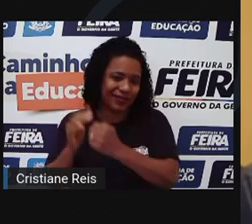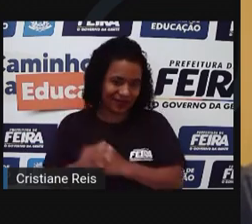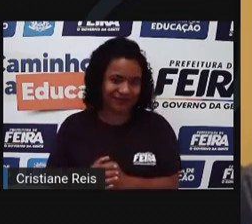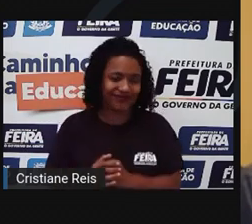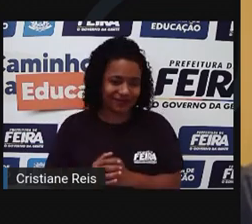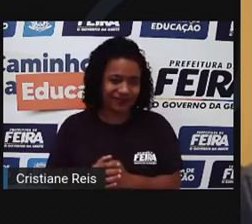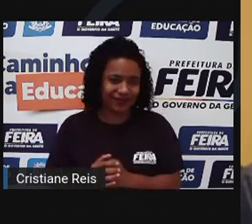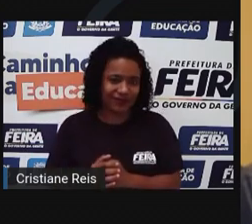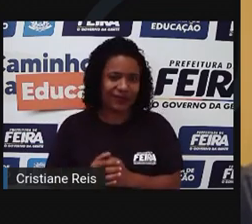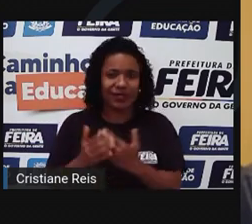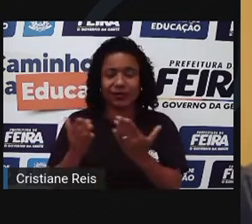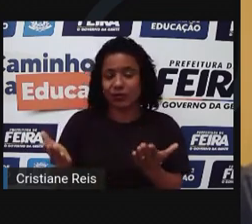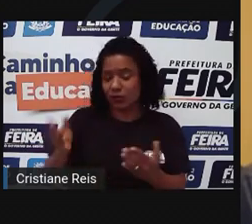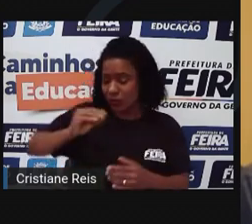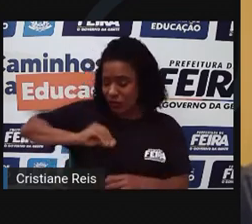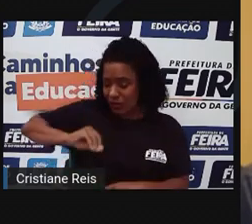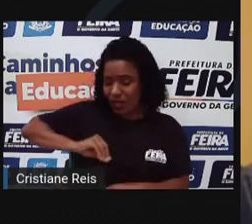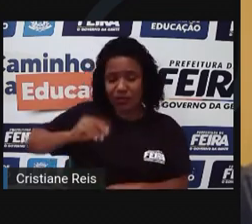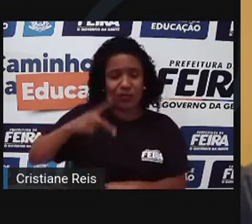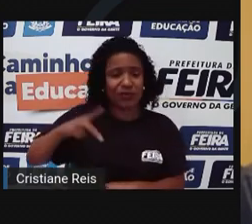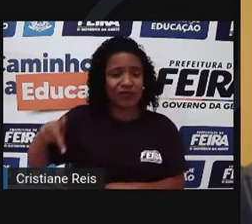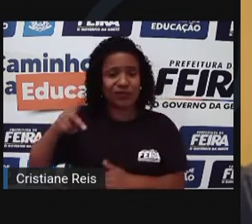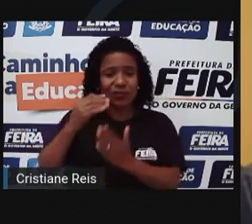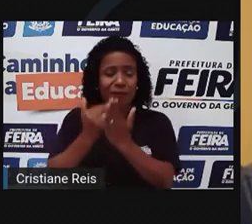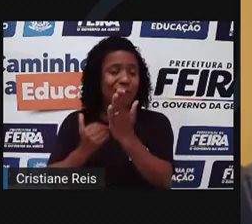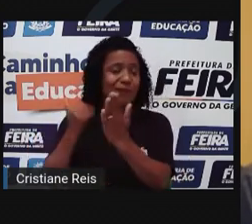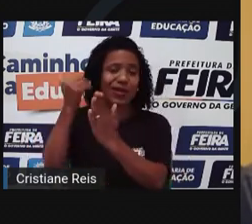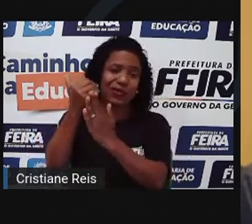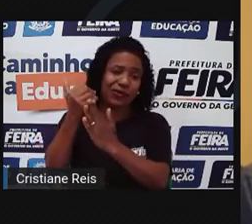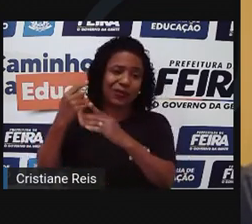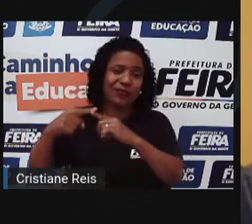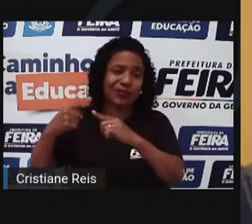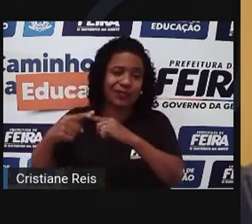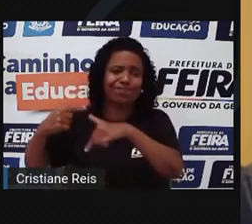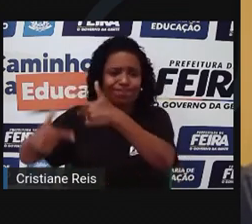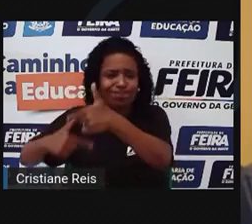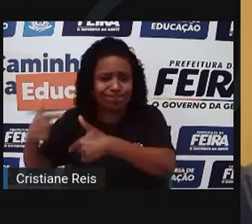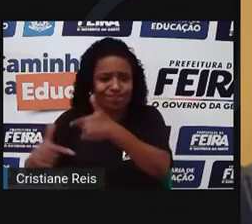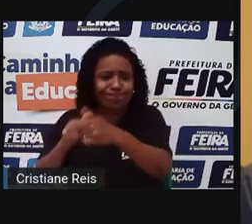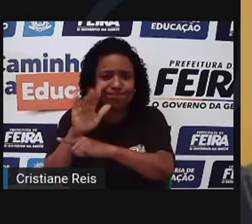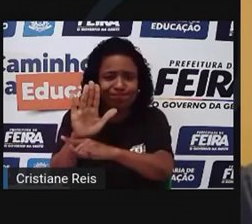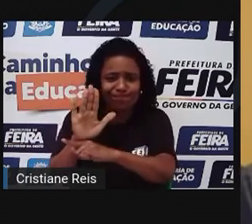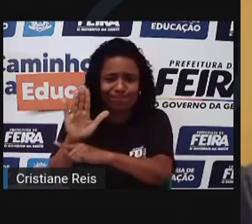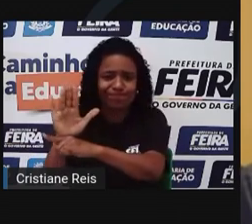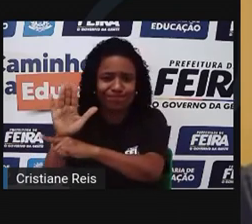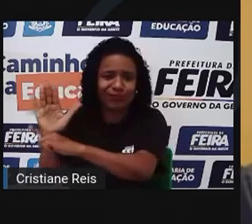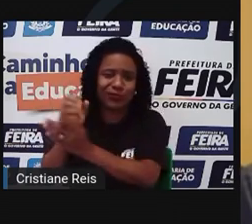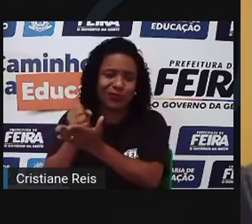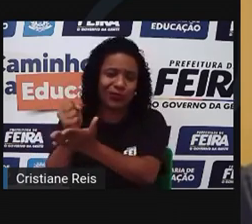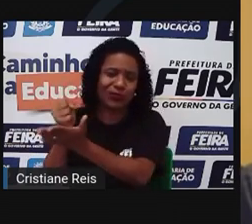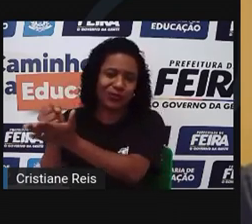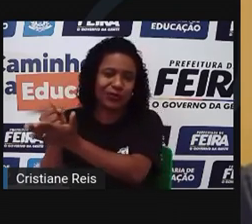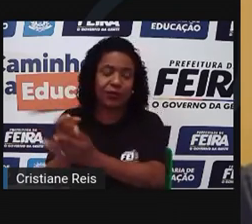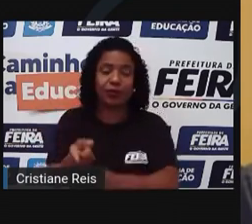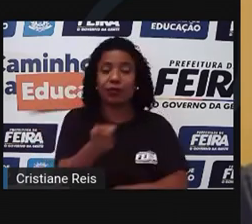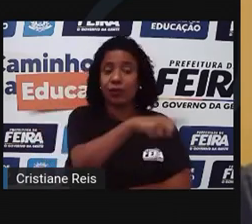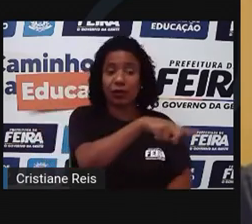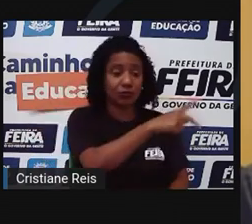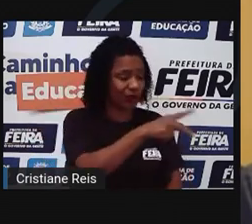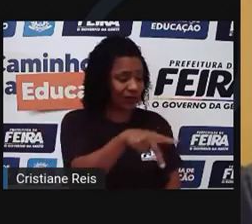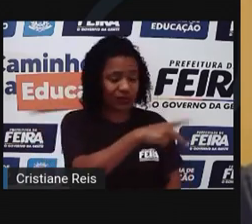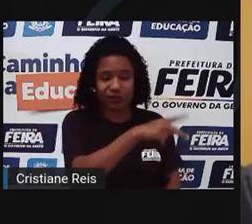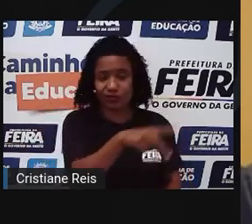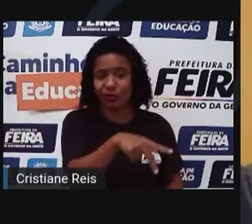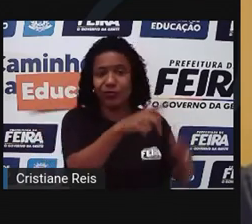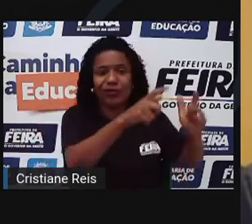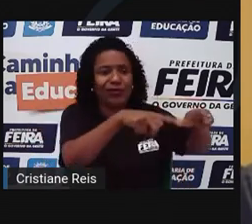pobres. O salário desses professores deveria ser bem maior do que o salário dos professores que dão aula em bairros mais nobres da